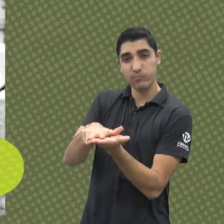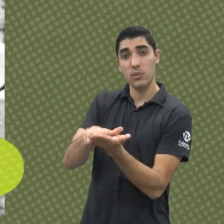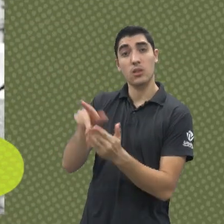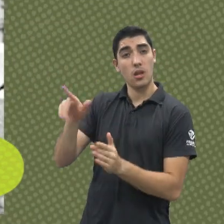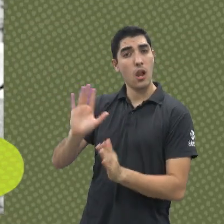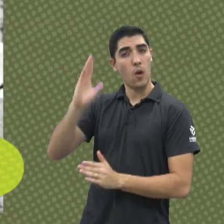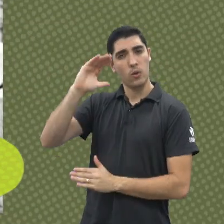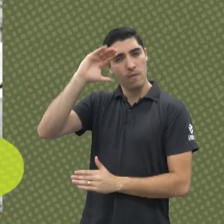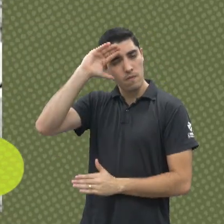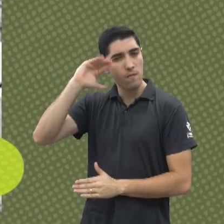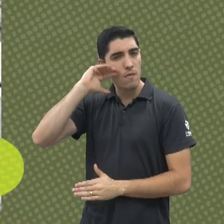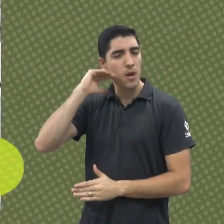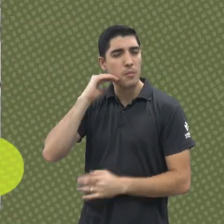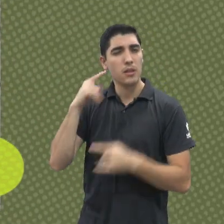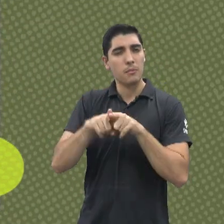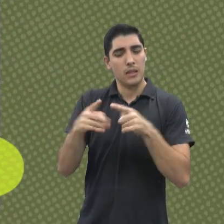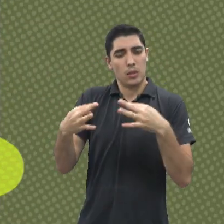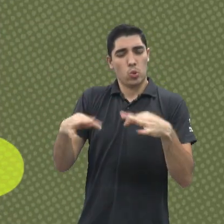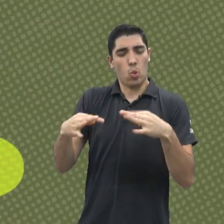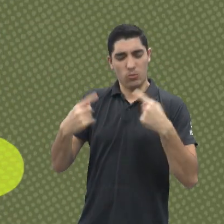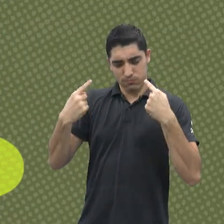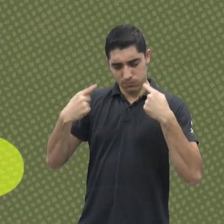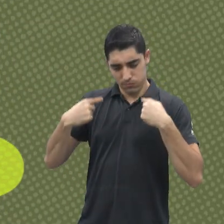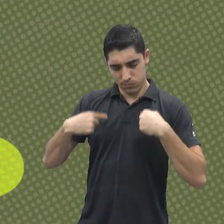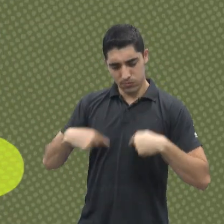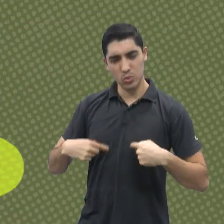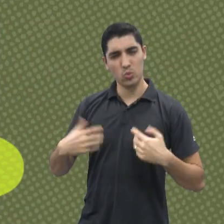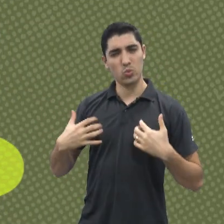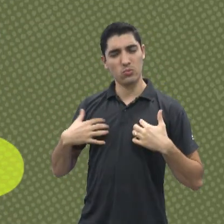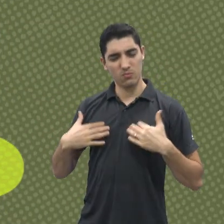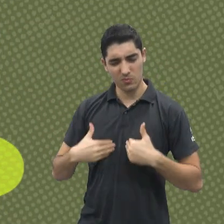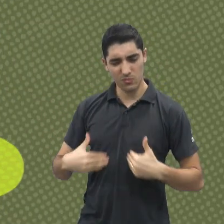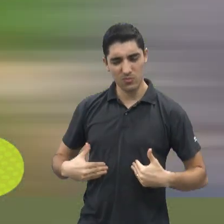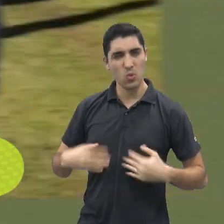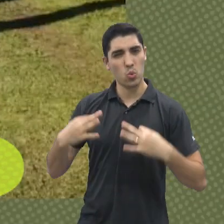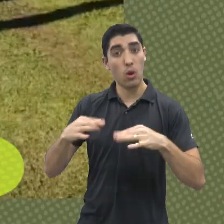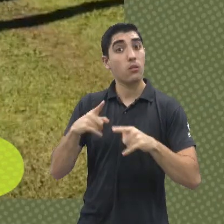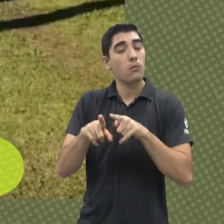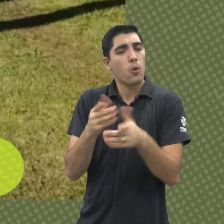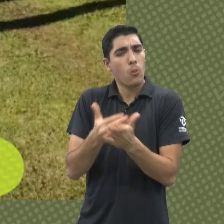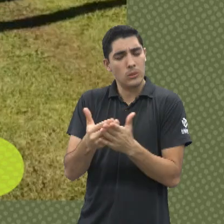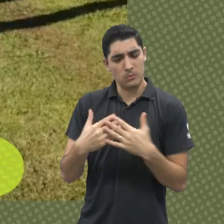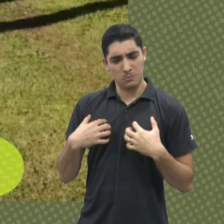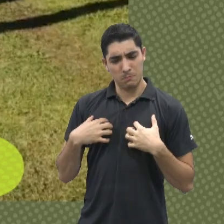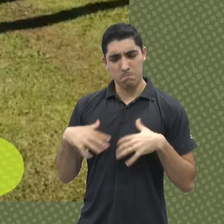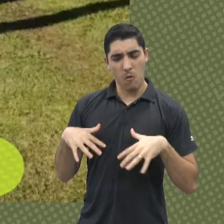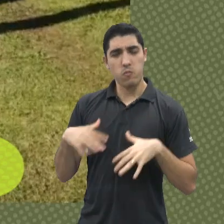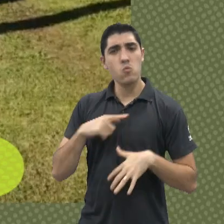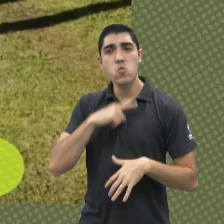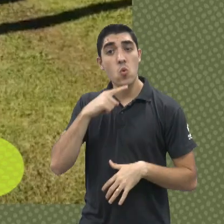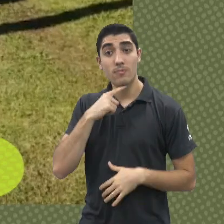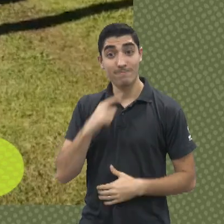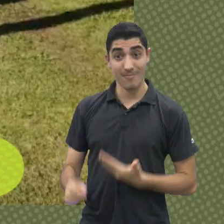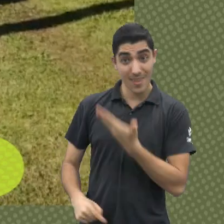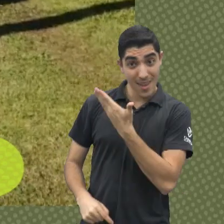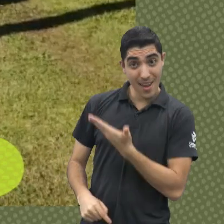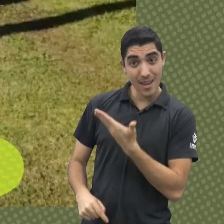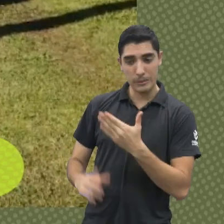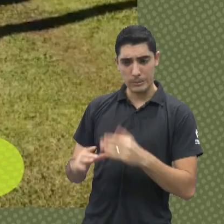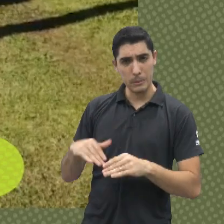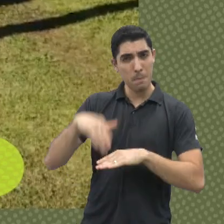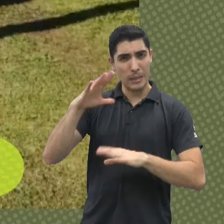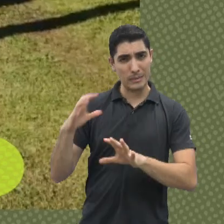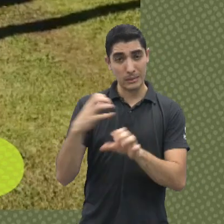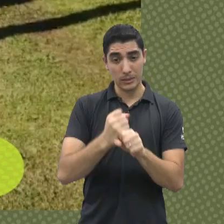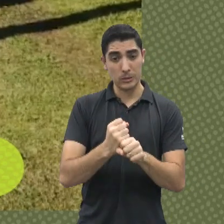sentir dores nos membros inferiores, né, além de paralisia também nos membros inferiores. o maior artilheiro do São José com 82 gols,